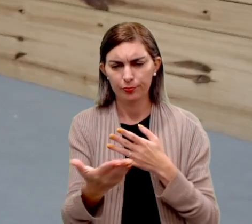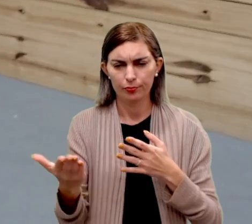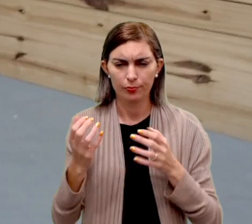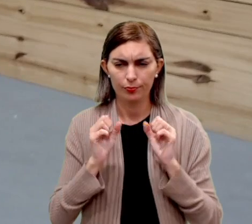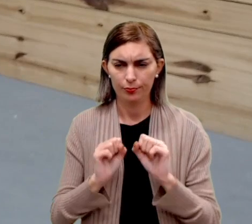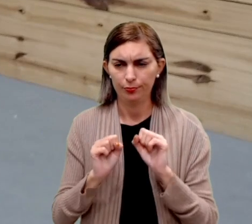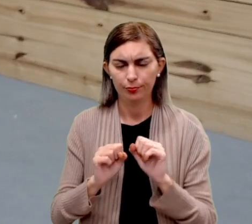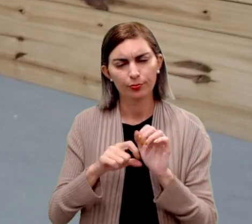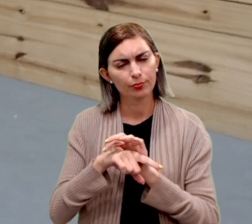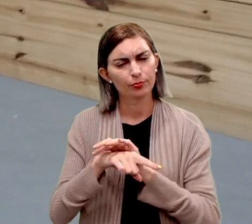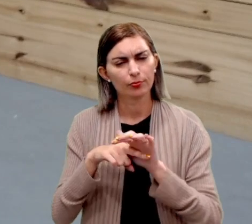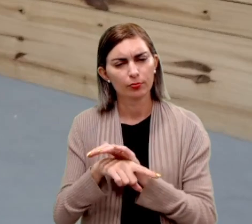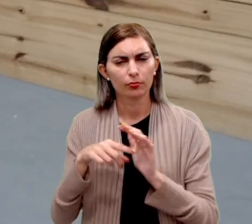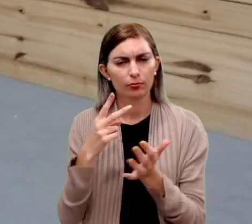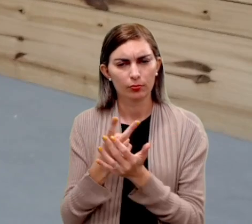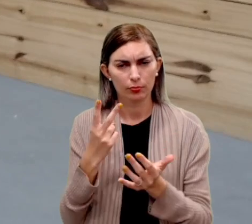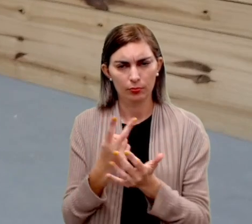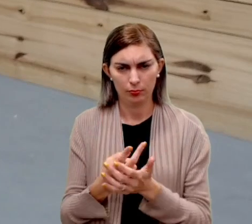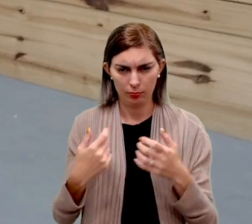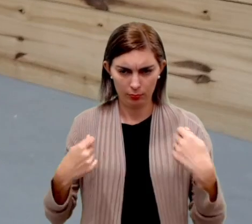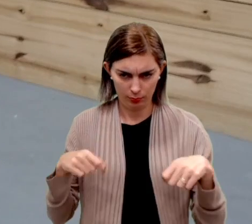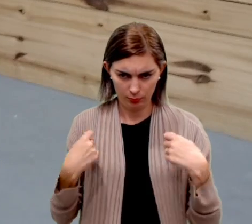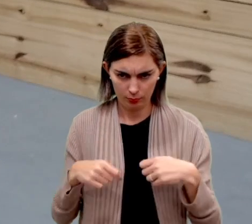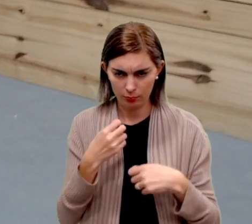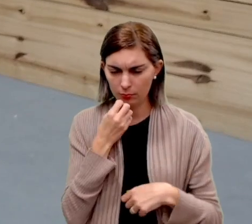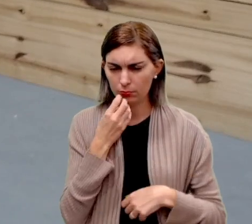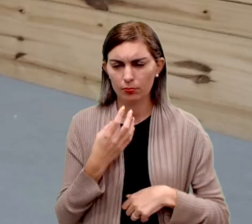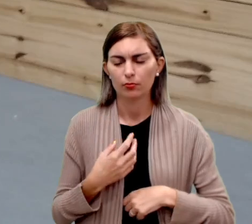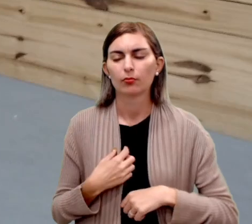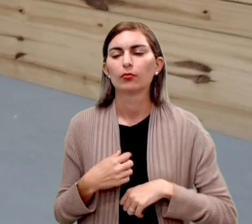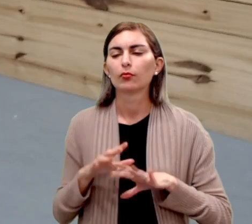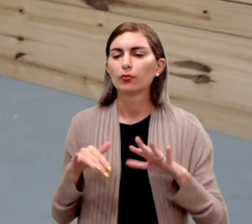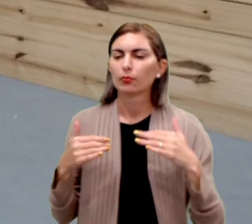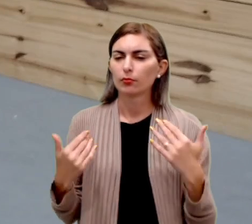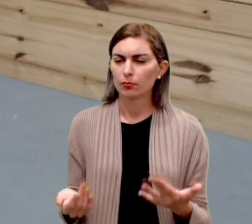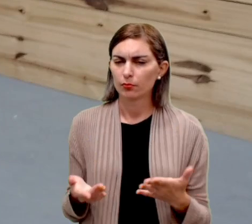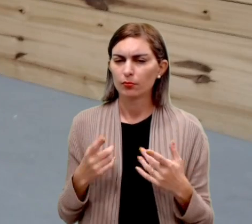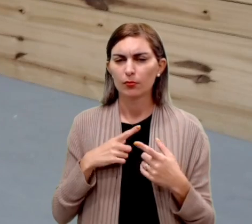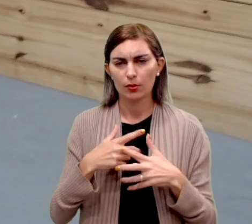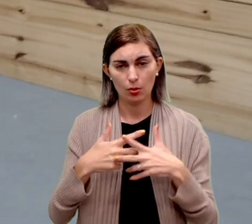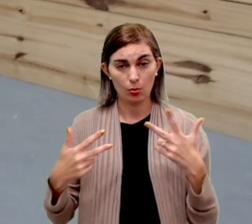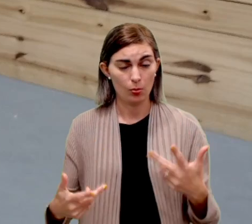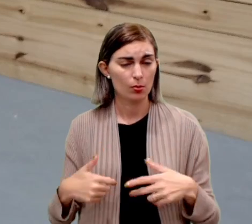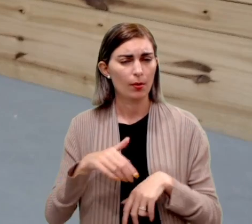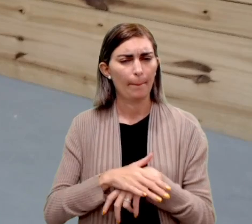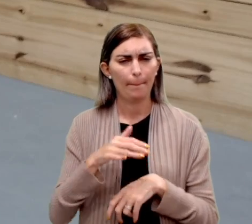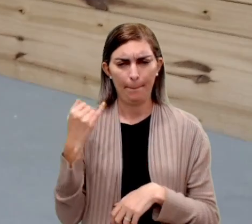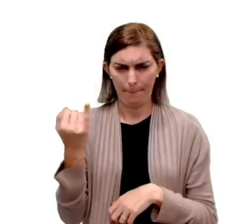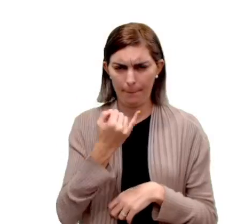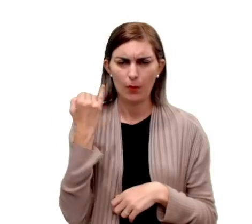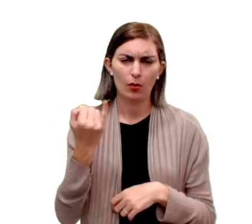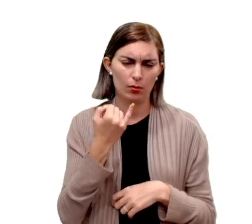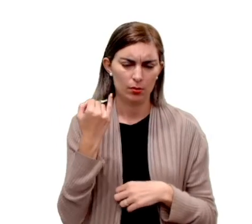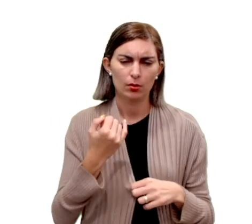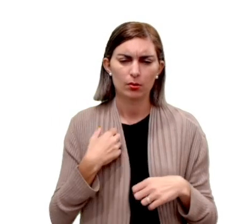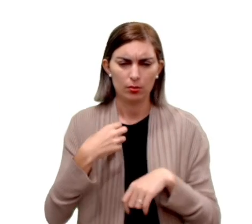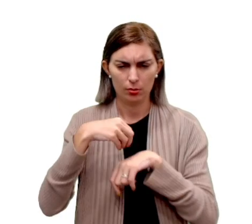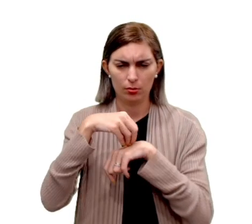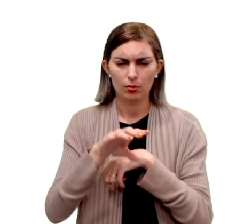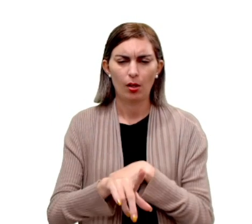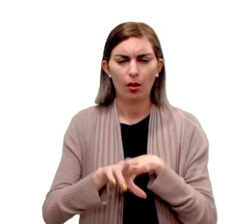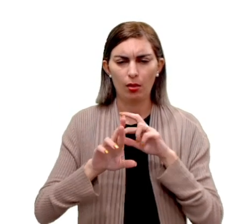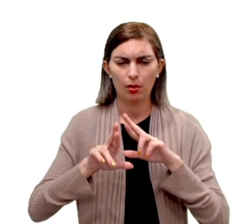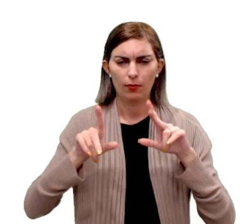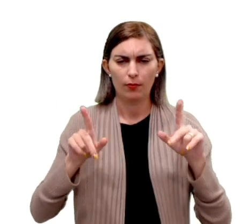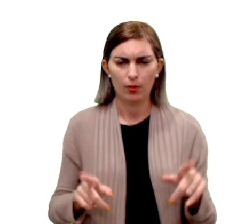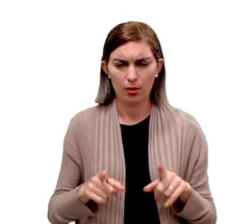possa revisar sempre que for necessário, tá bom? Então, uma coisa que é bem importante, né, vale destacar, é a